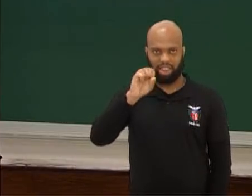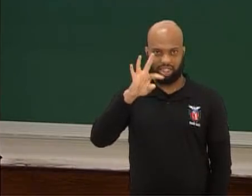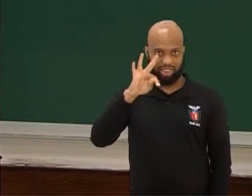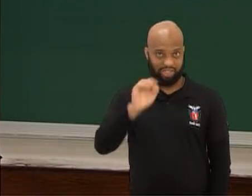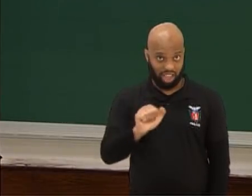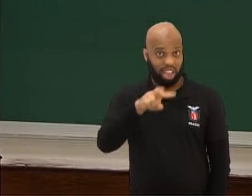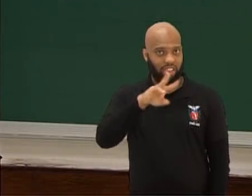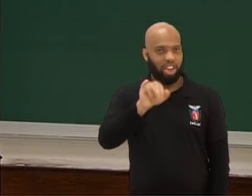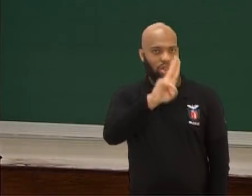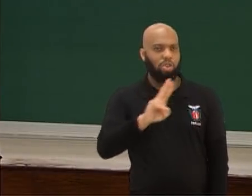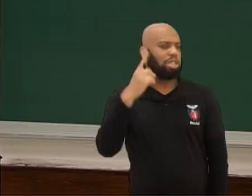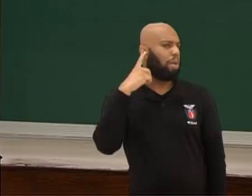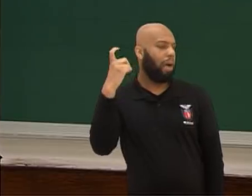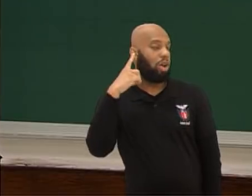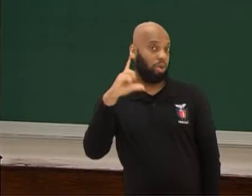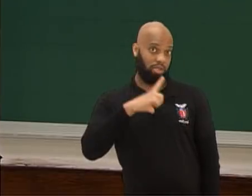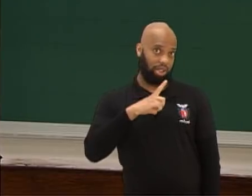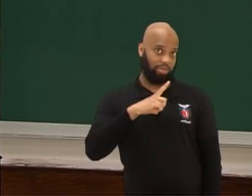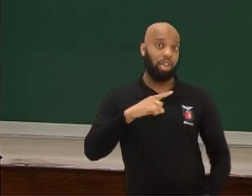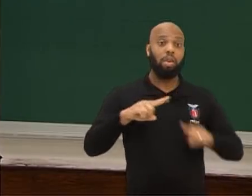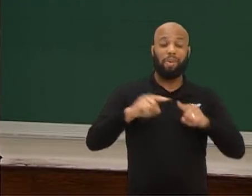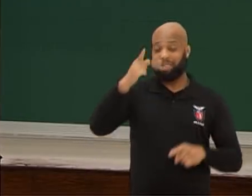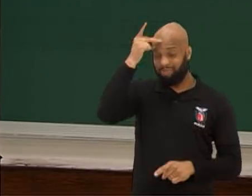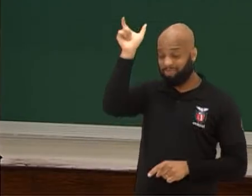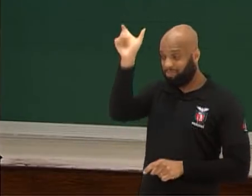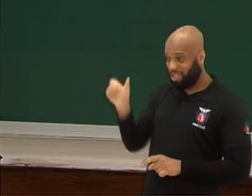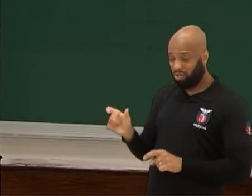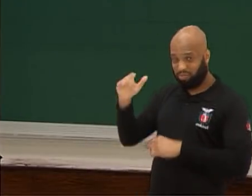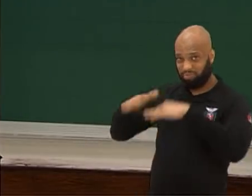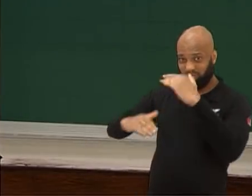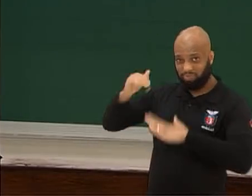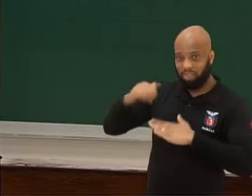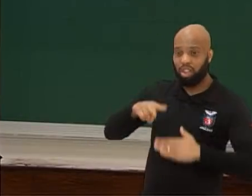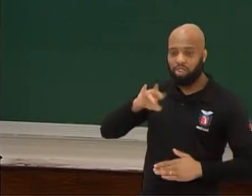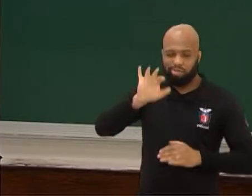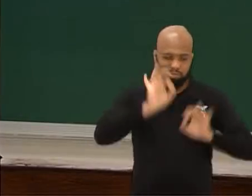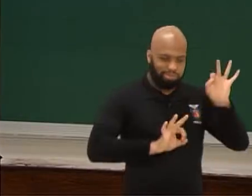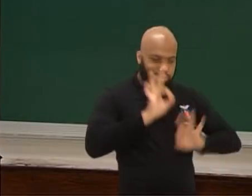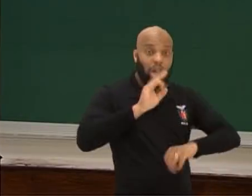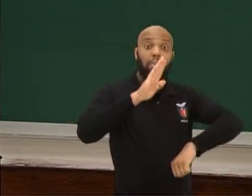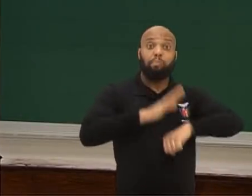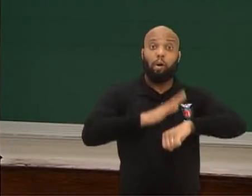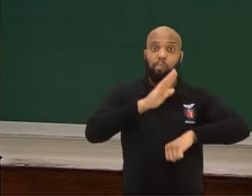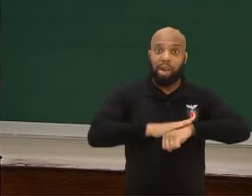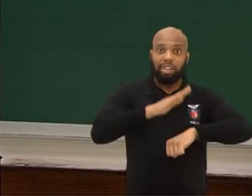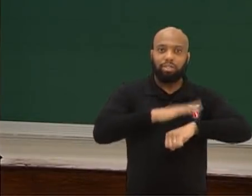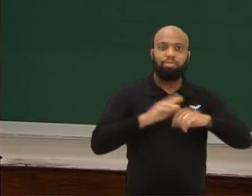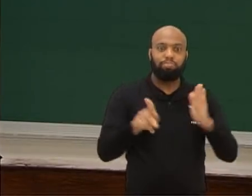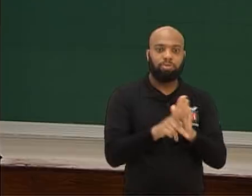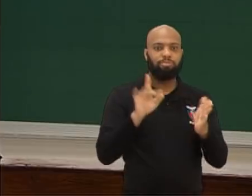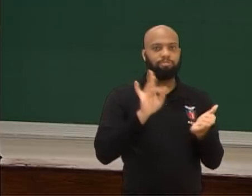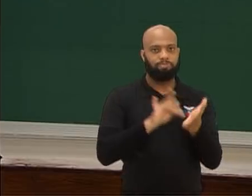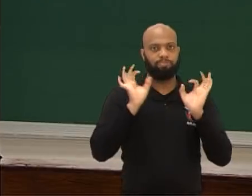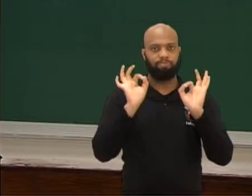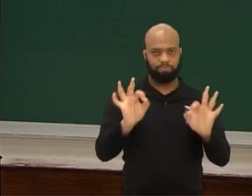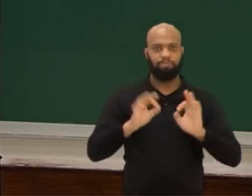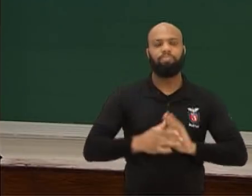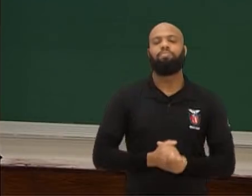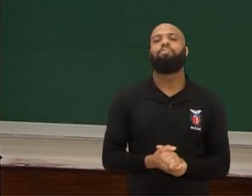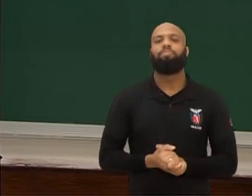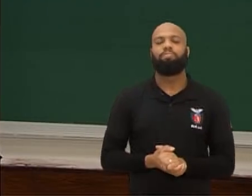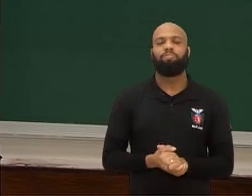ser usados no decorrer do filme. Mas o sonoplasta é quem vai organizar para executar esses sons na prática, tá?